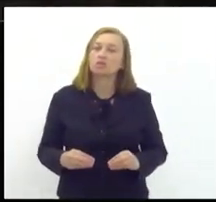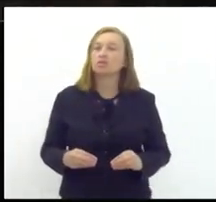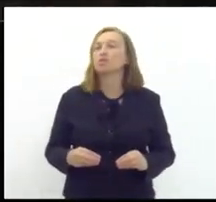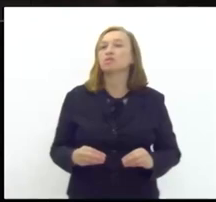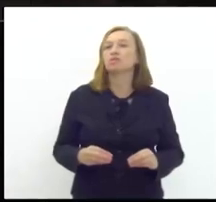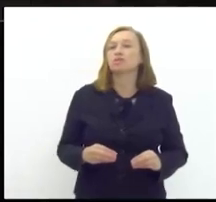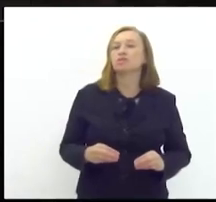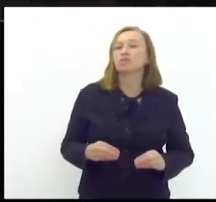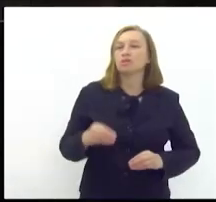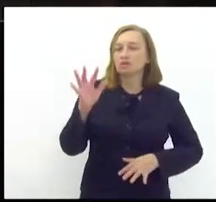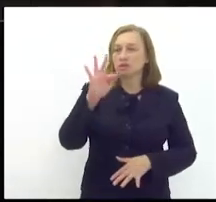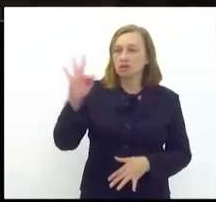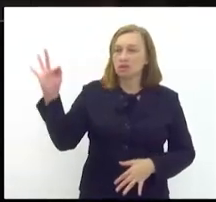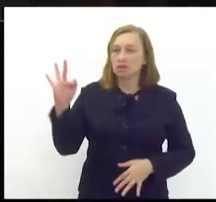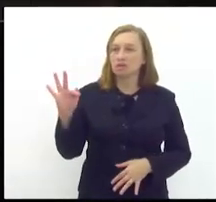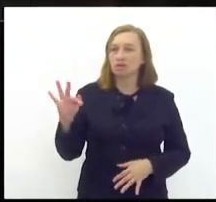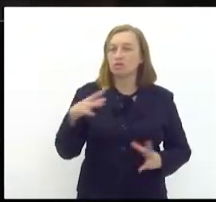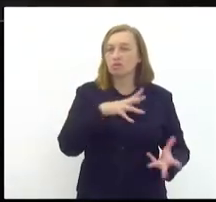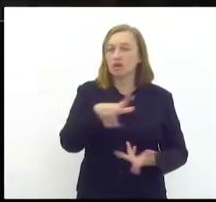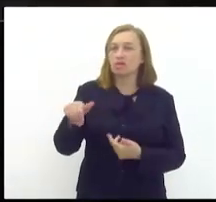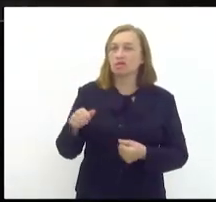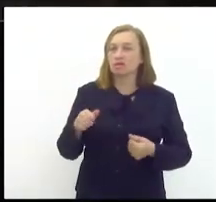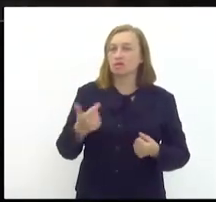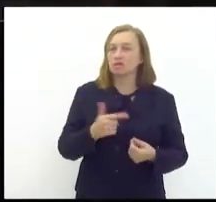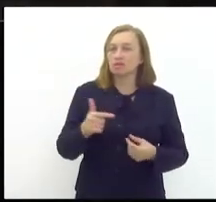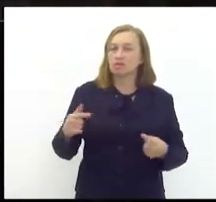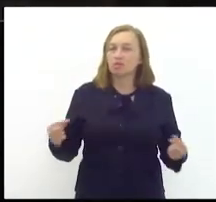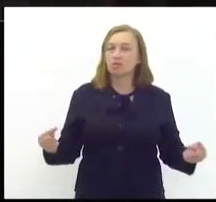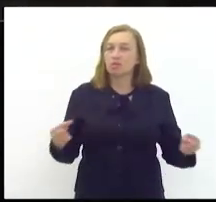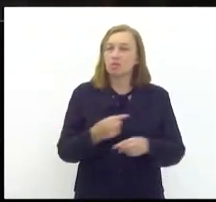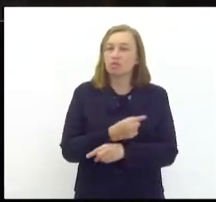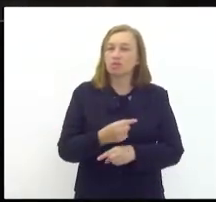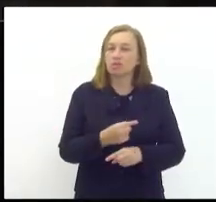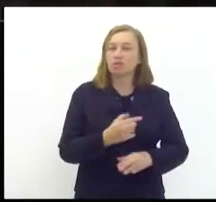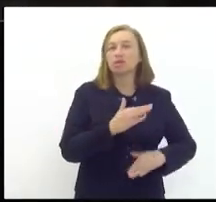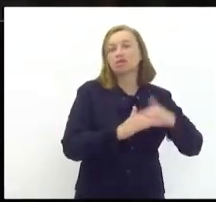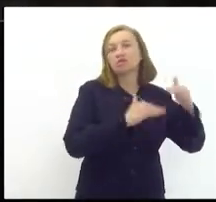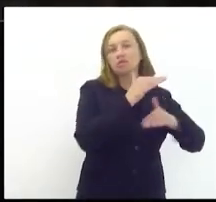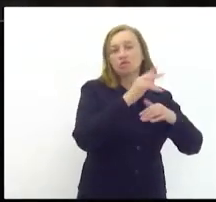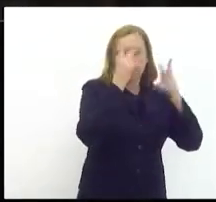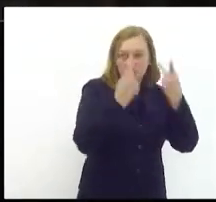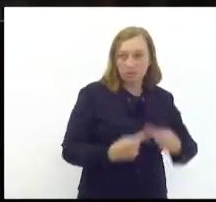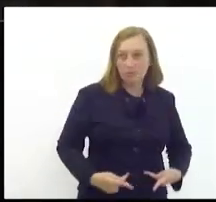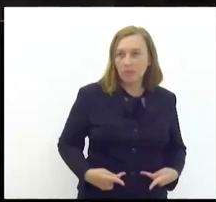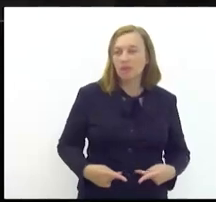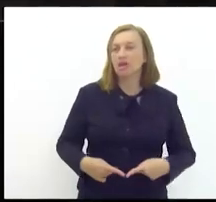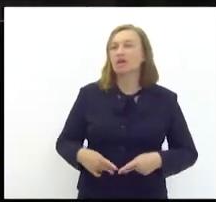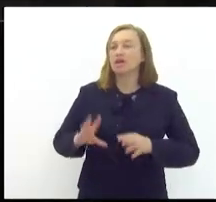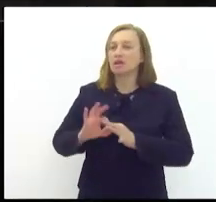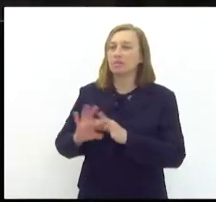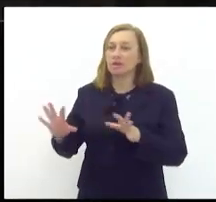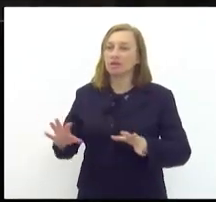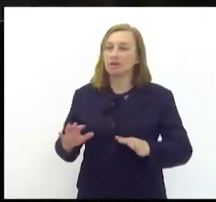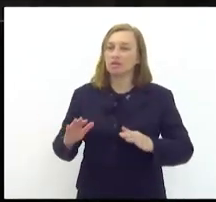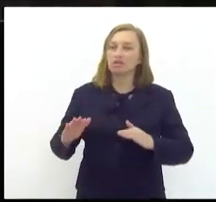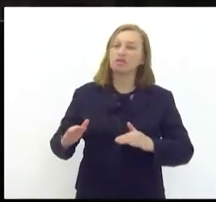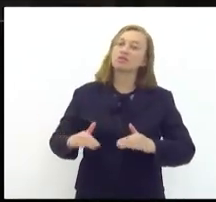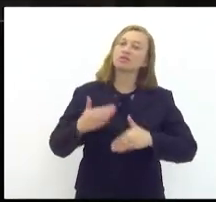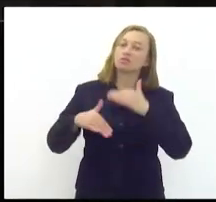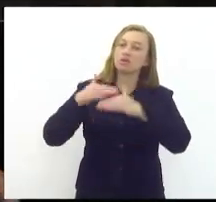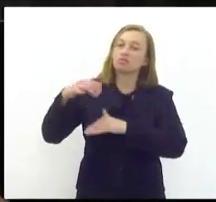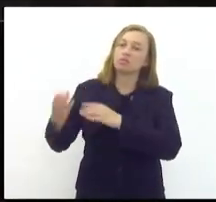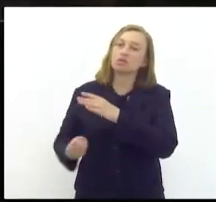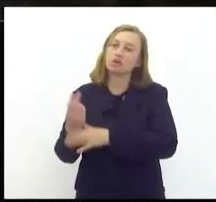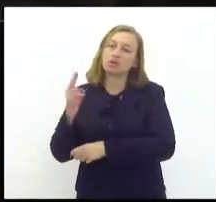que está para o mundo que não há contradição entre desenvolvimento humano geração de emprego autonomia e soberania produtiva